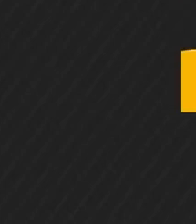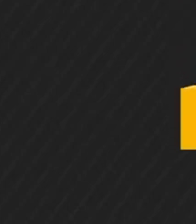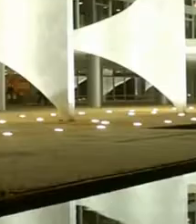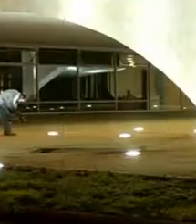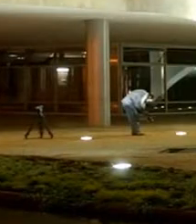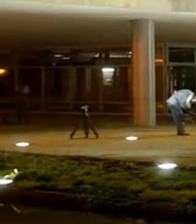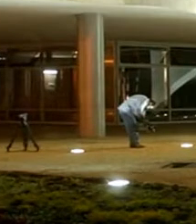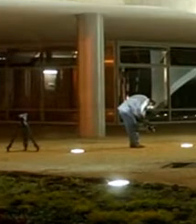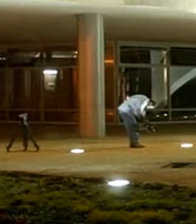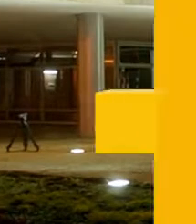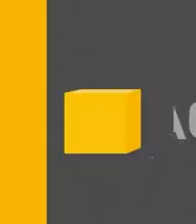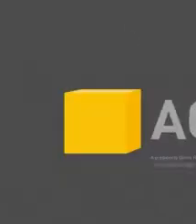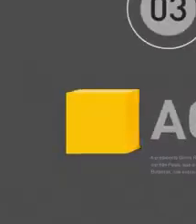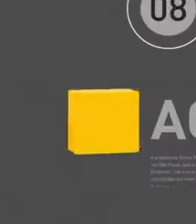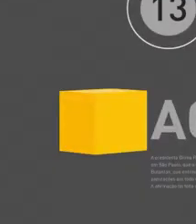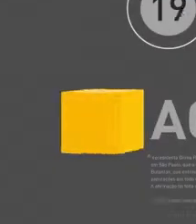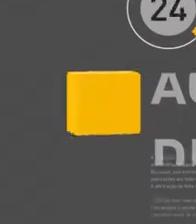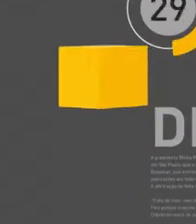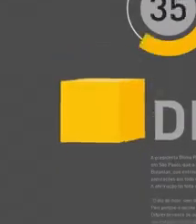ae